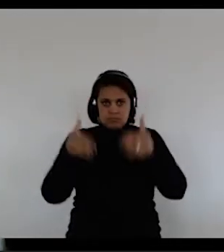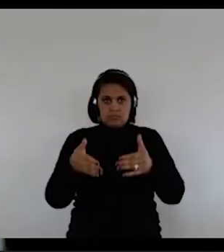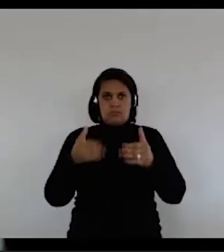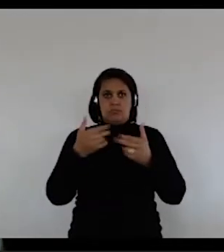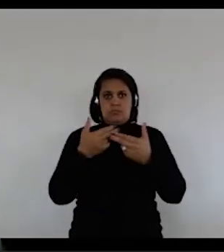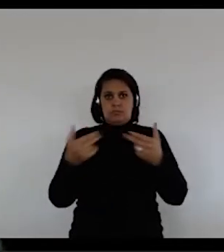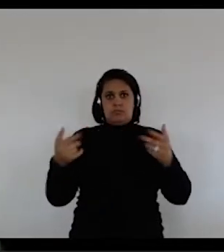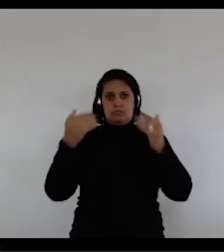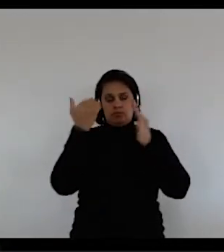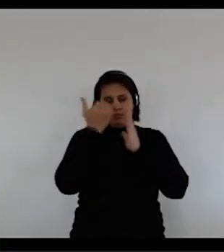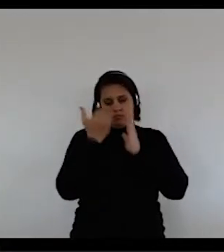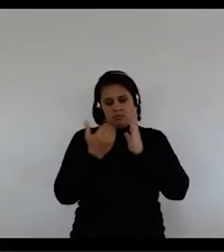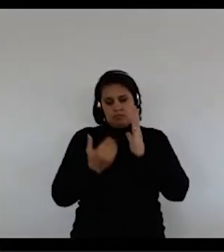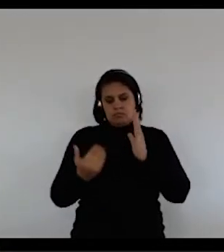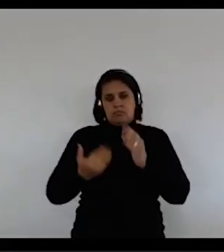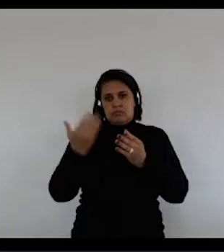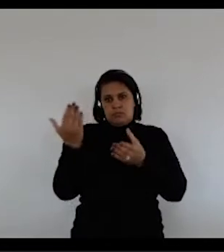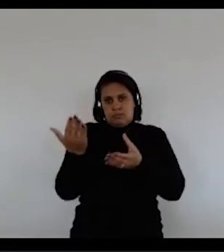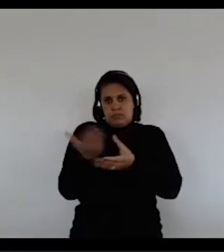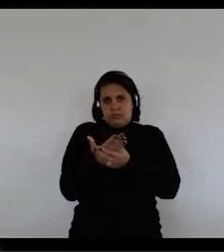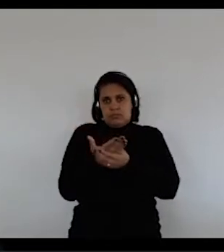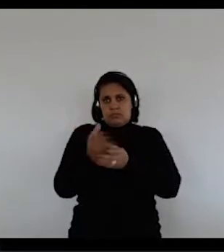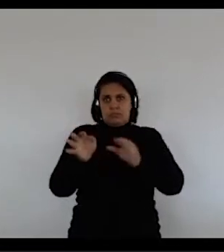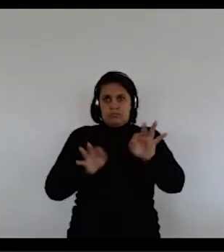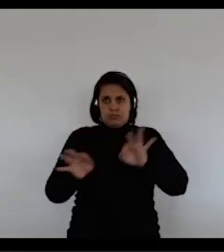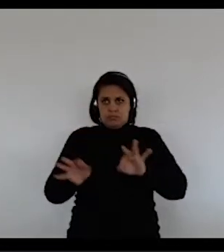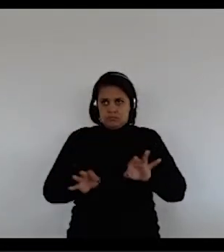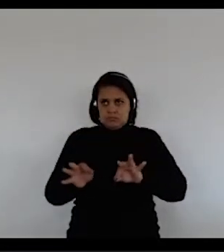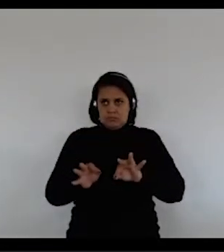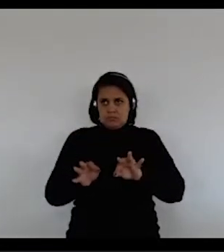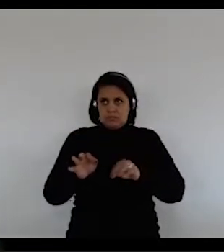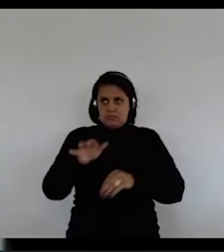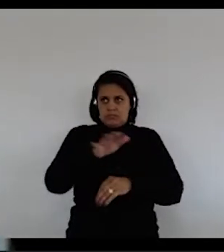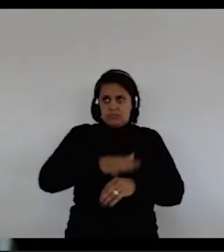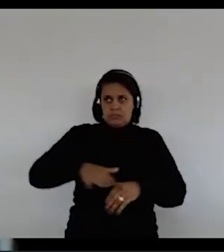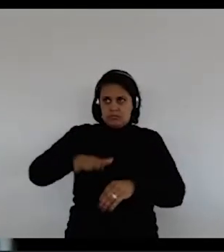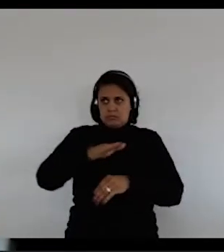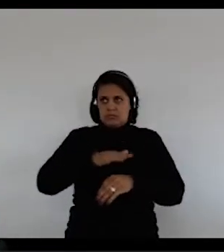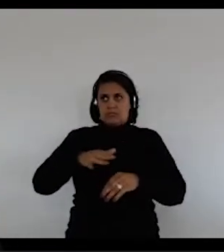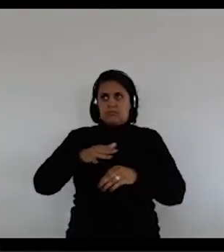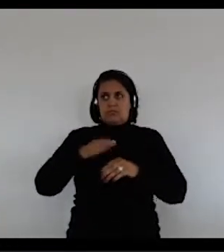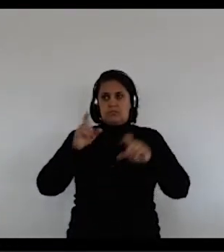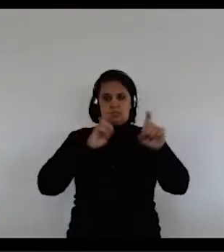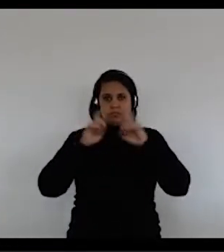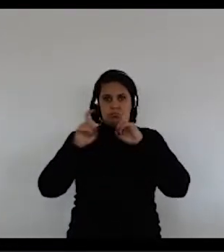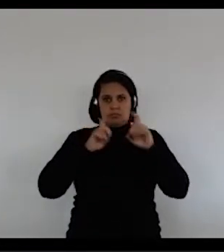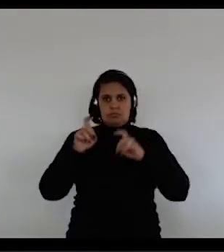medidas processuais e organizativas no âmbito da administração da justiça.